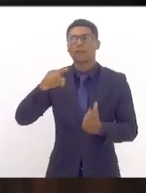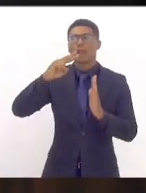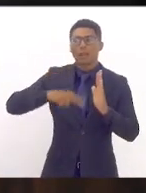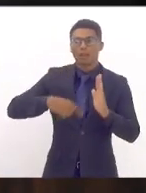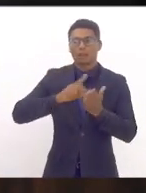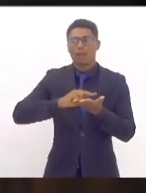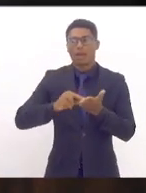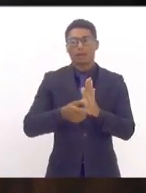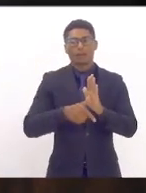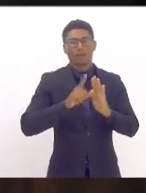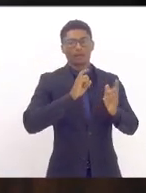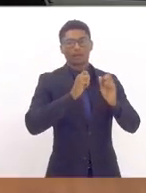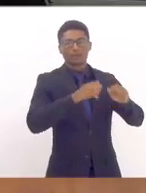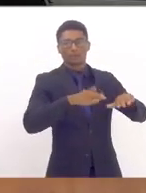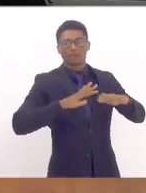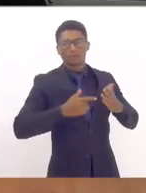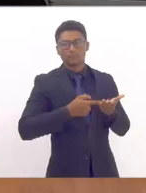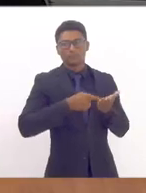anterior